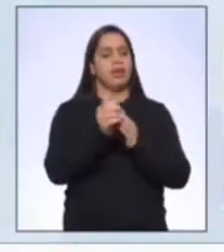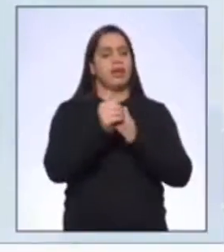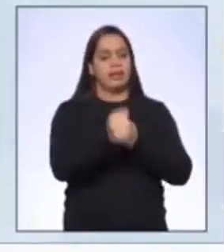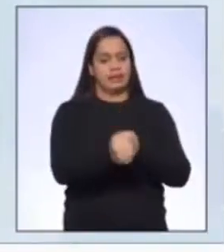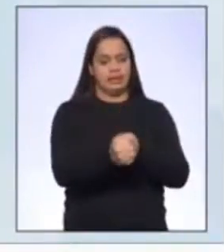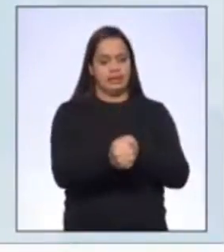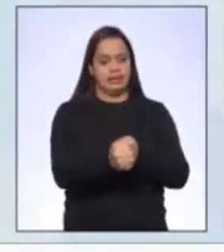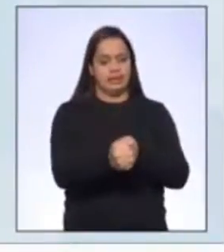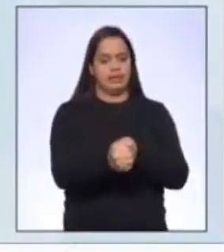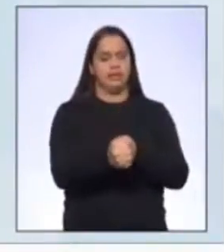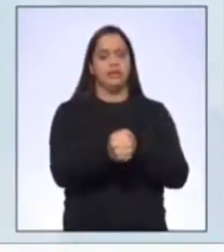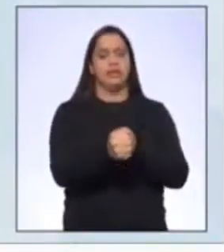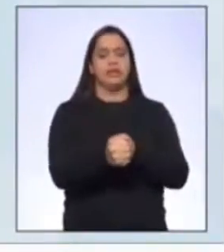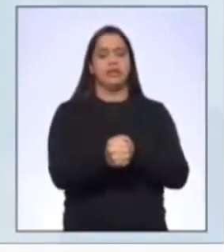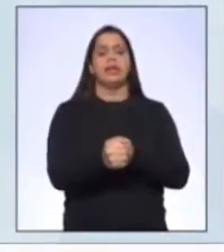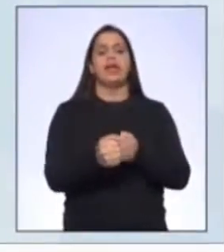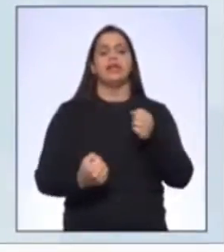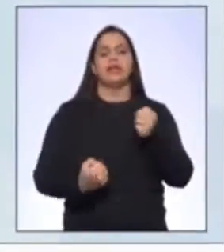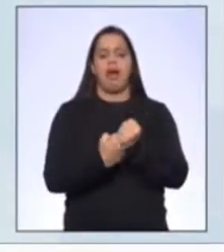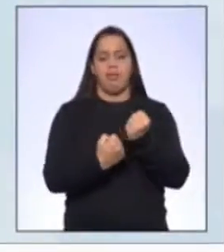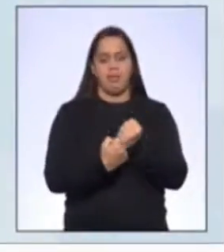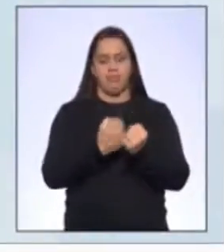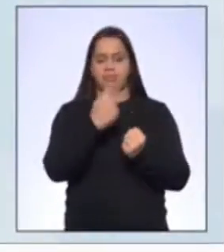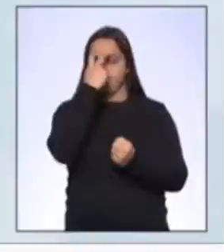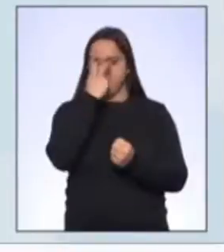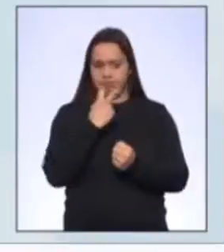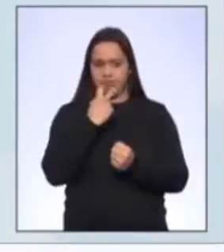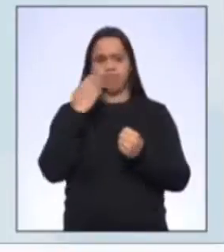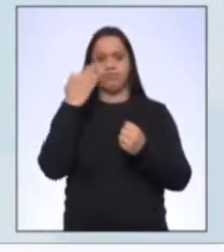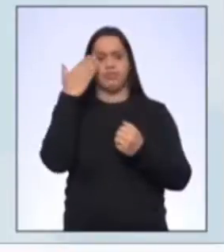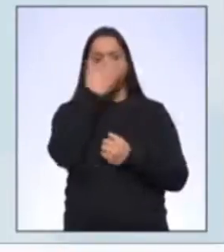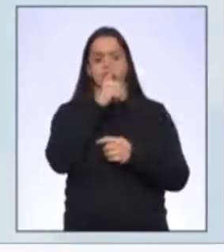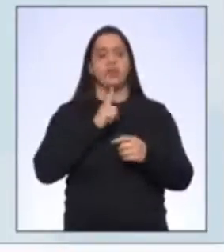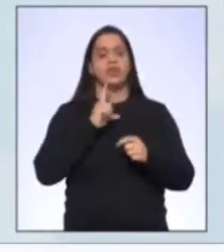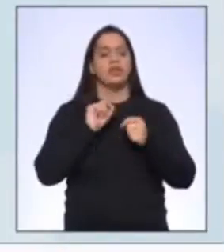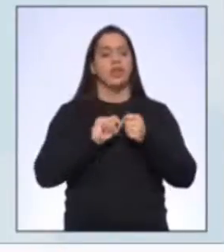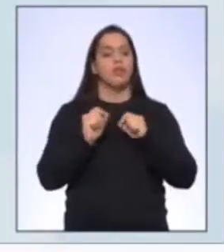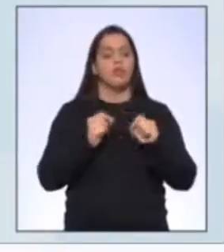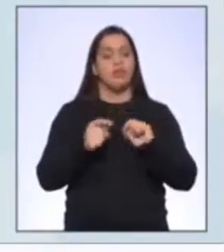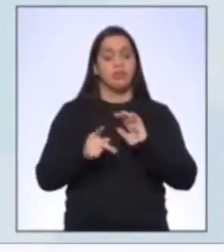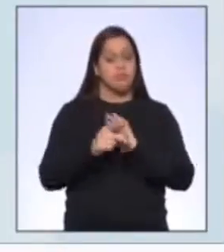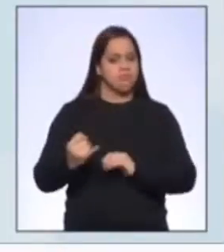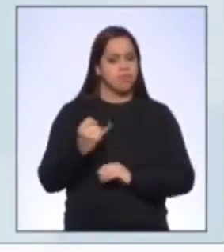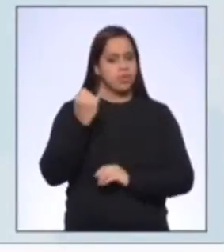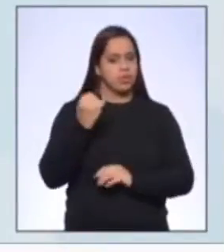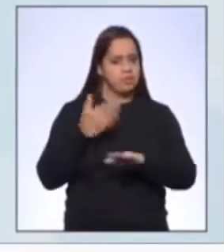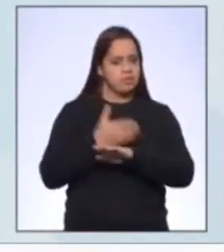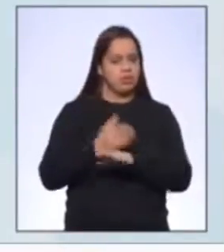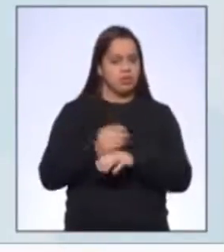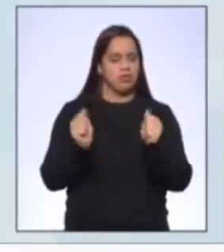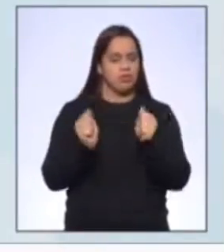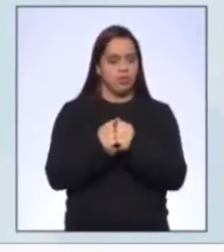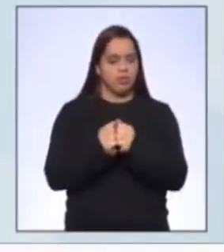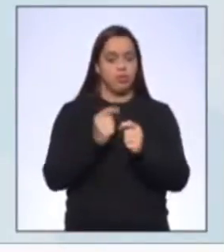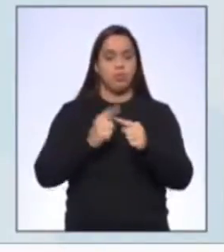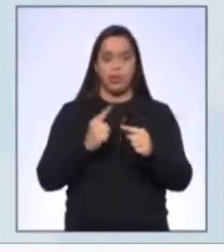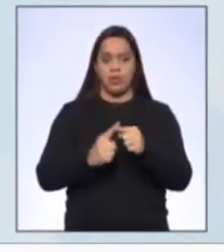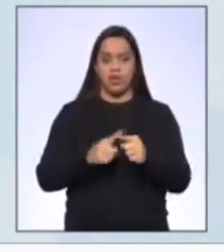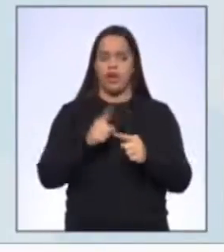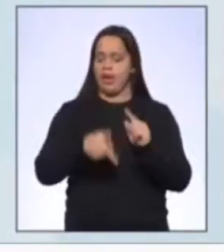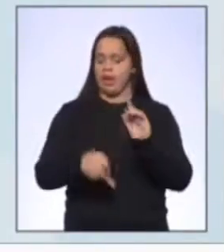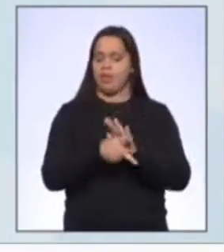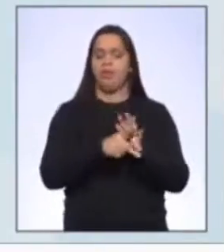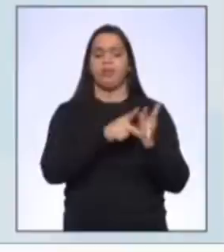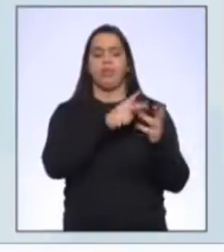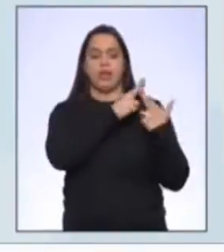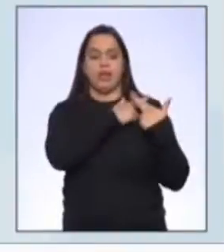o oi flores deficientes visuais entre a posição importante desse atleta essa pessoa passa a ser responsável por